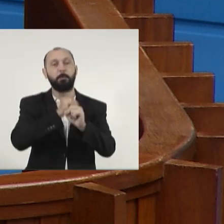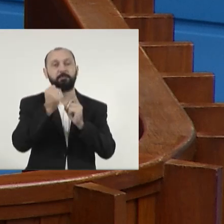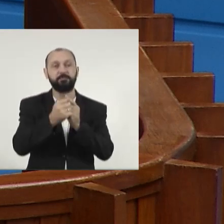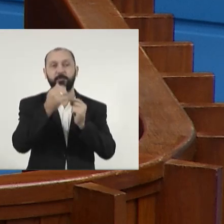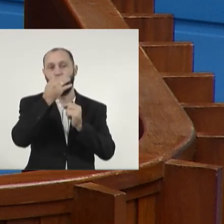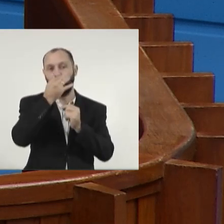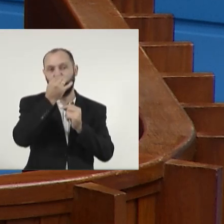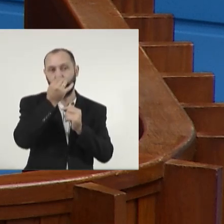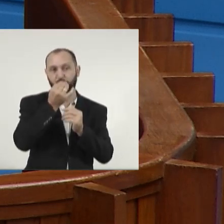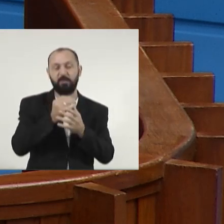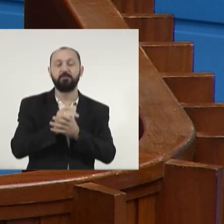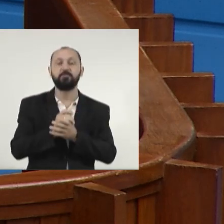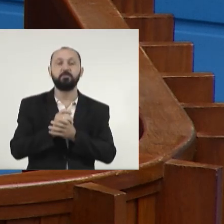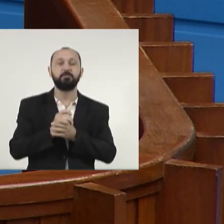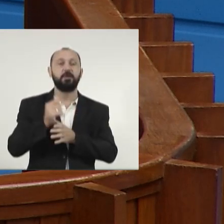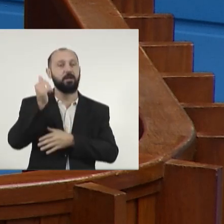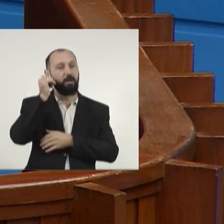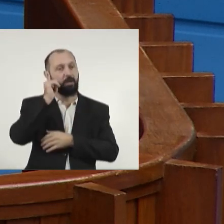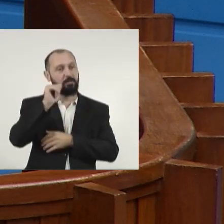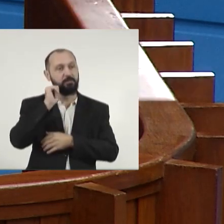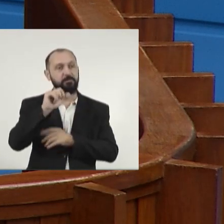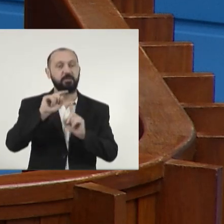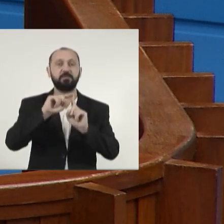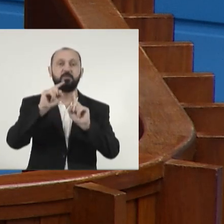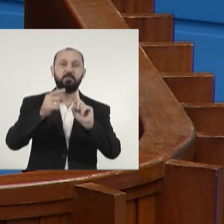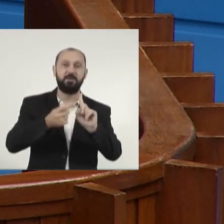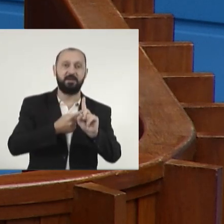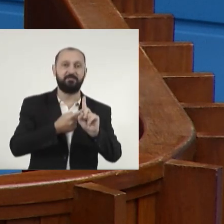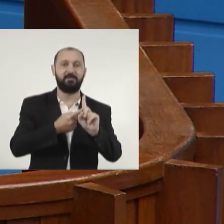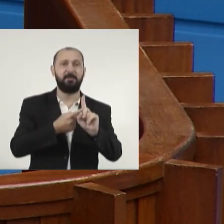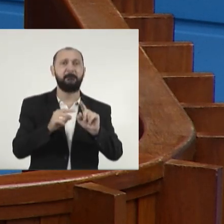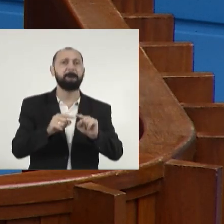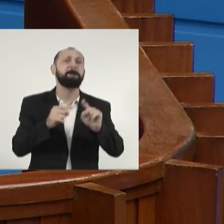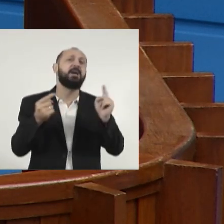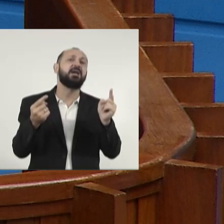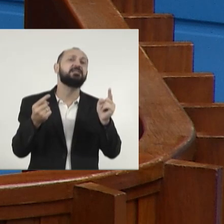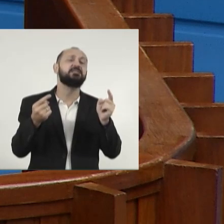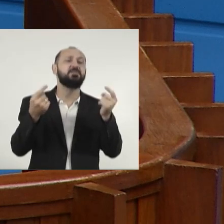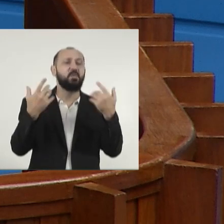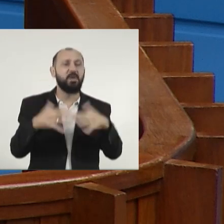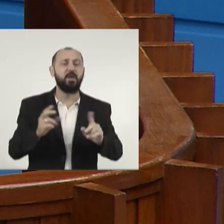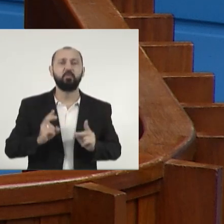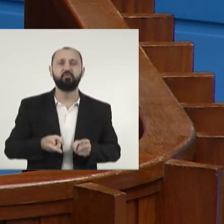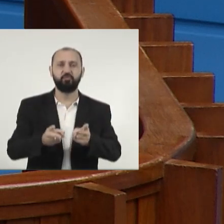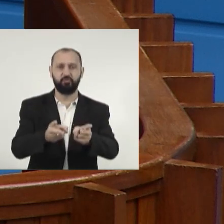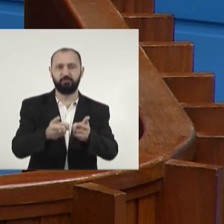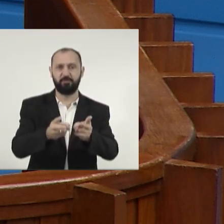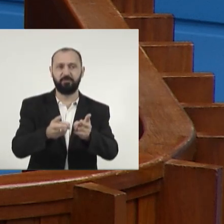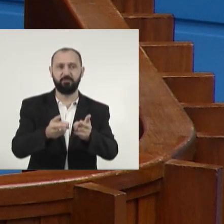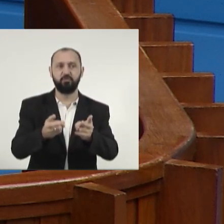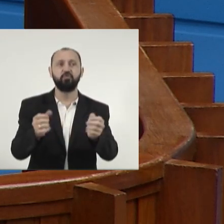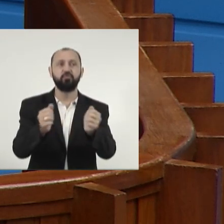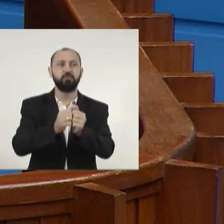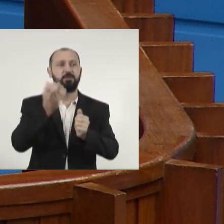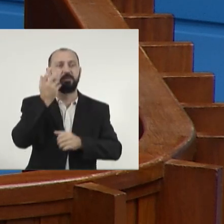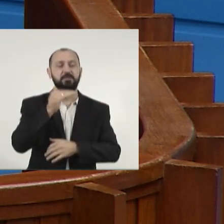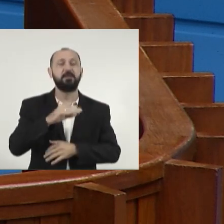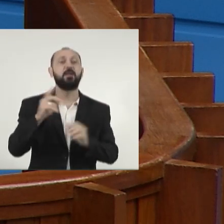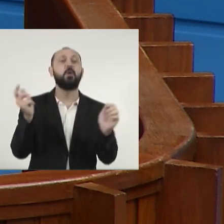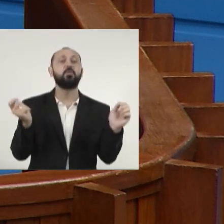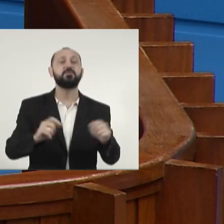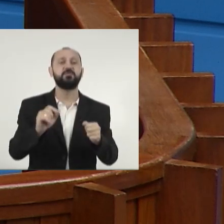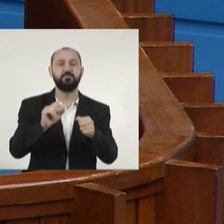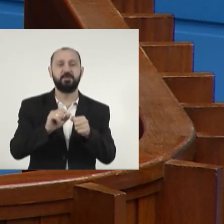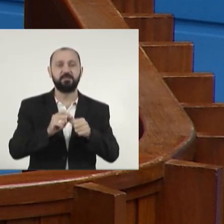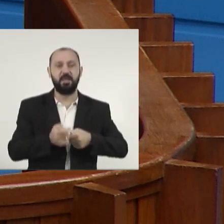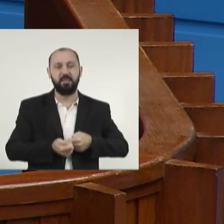também para as mulheres que estão grávidas, mas que não querem dar continuidade, não querem ficar com essas crianças, que elas possam